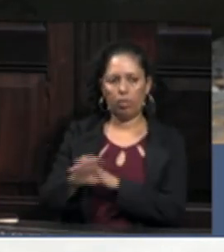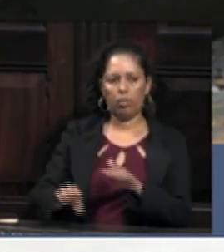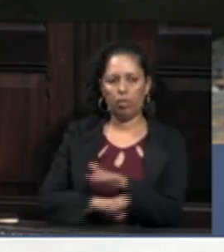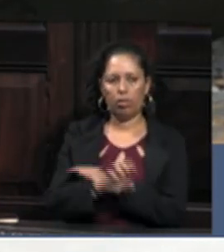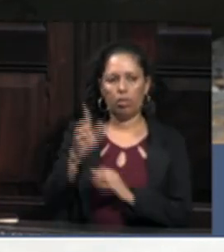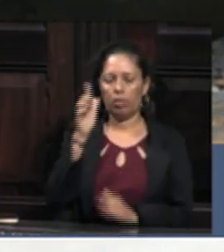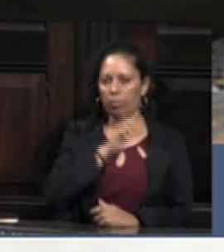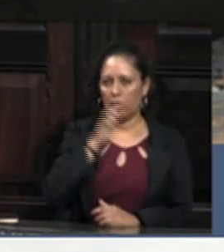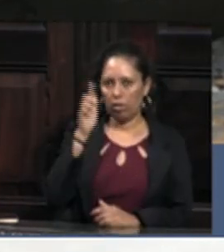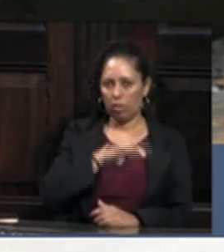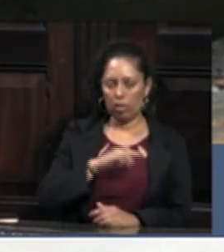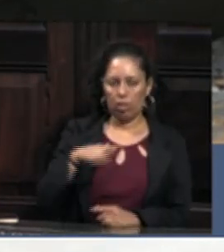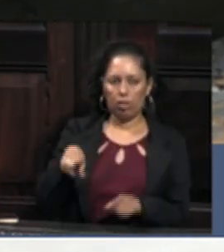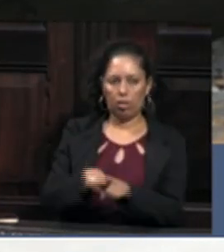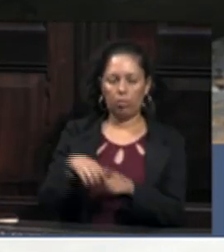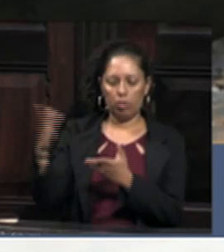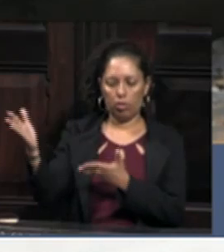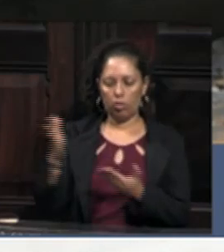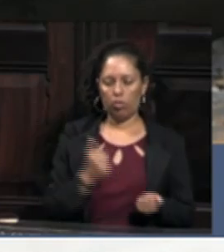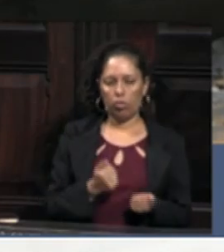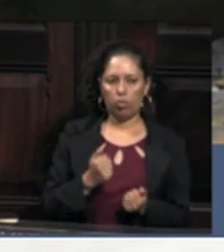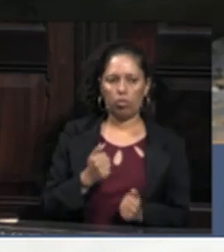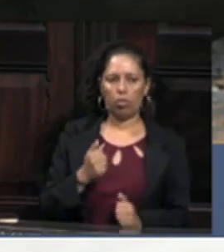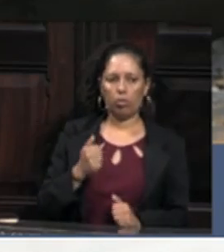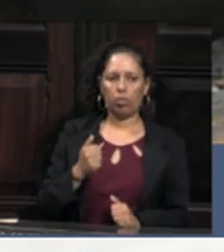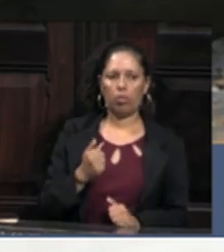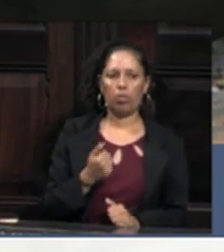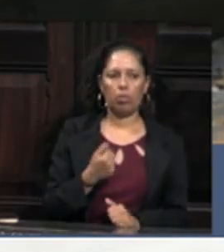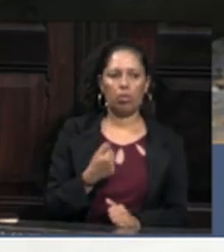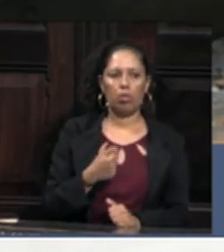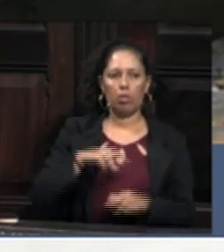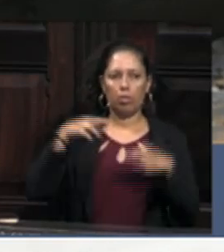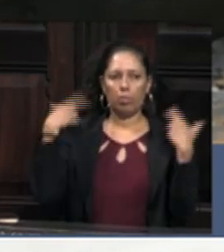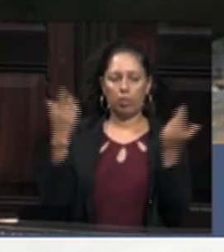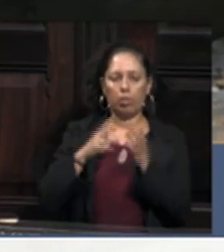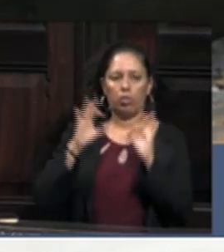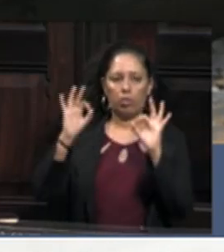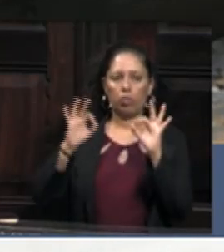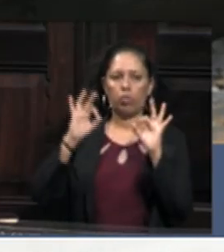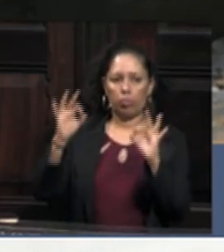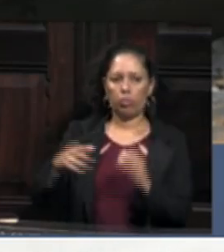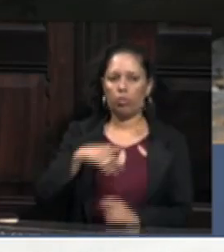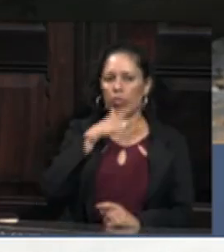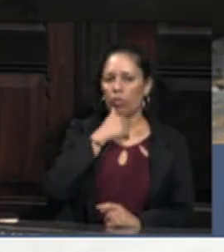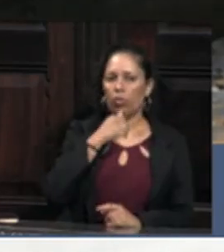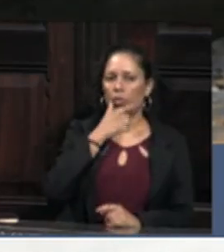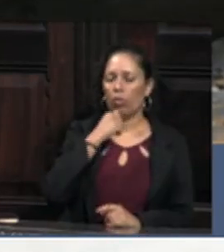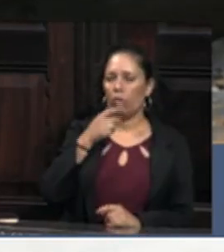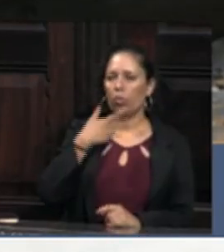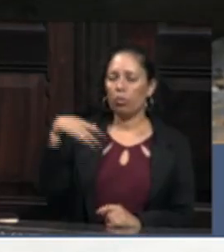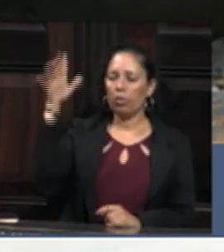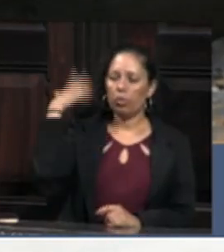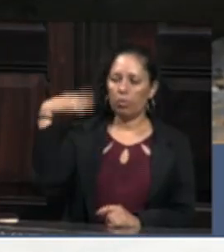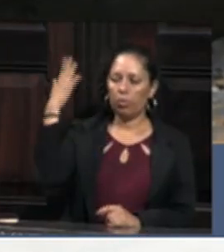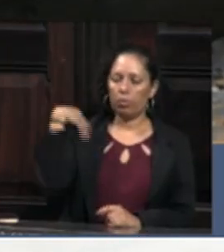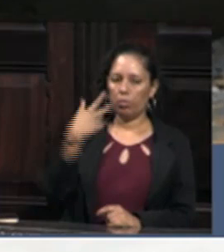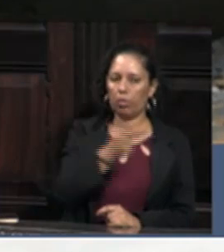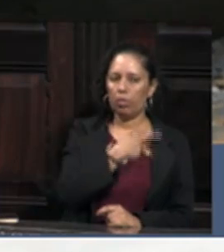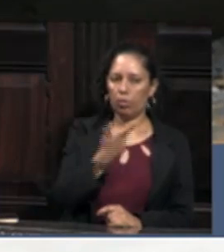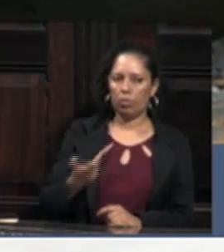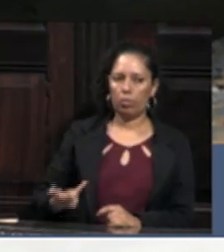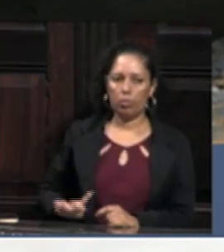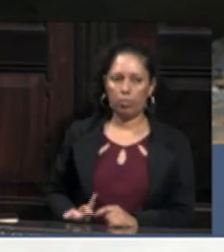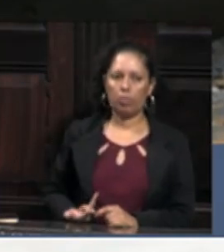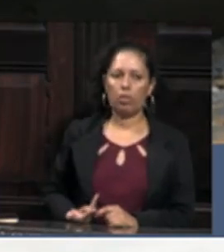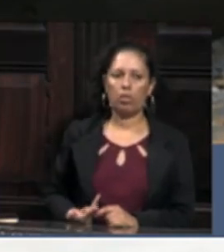de entrega da medalha Tiradentes ao doutor Cid Cury, um sedaiano antigo, ex-presidente, e que